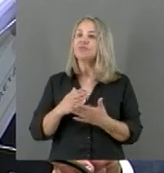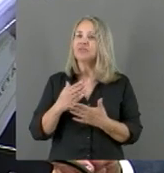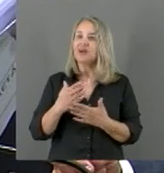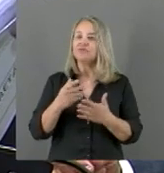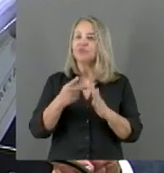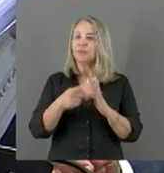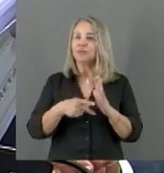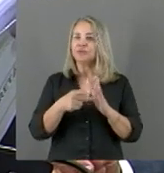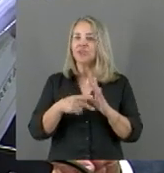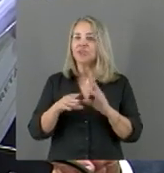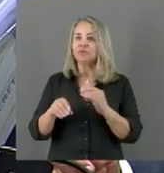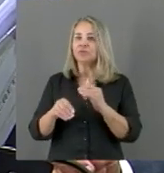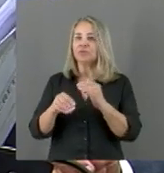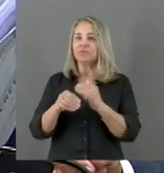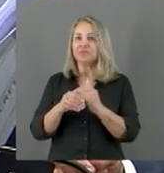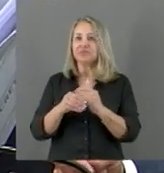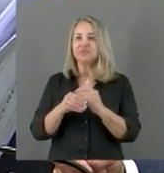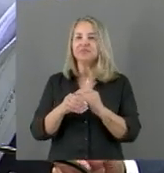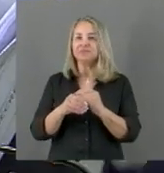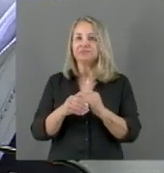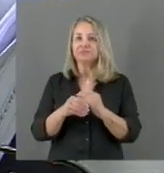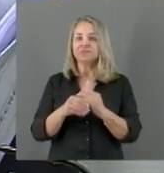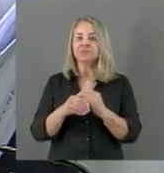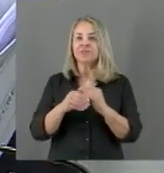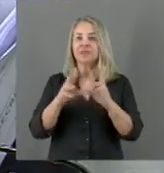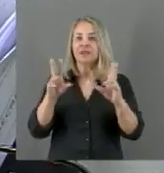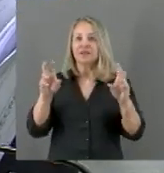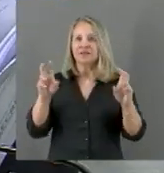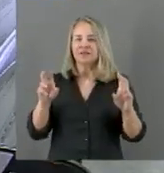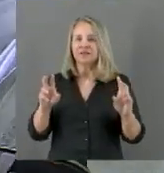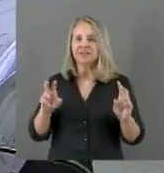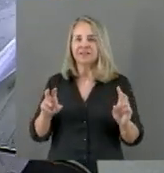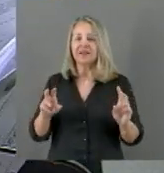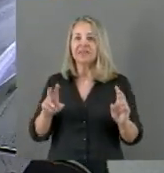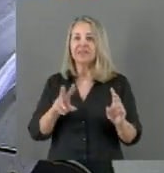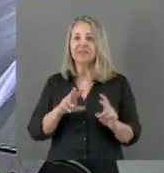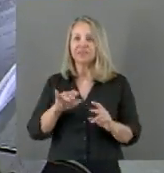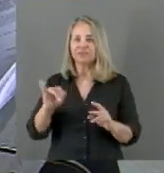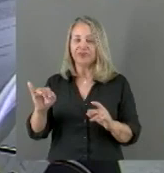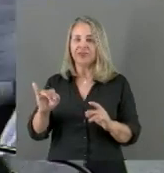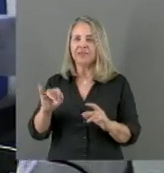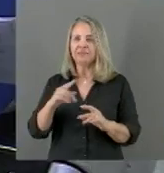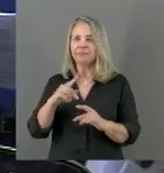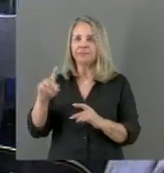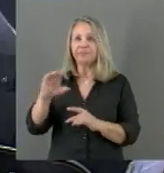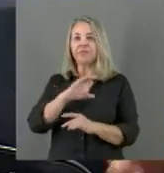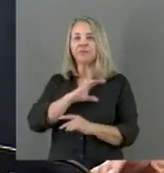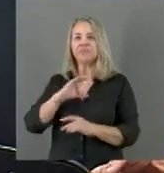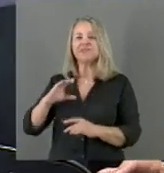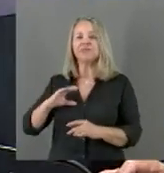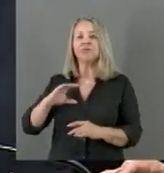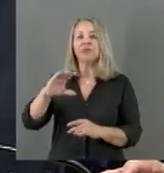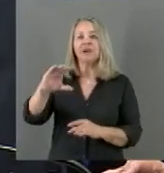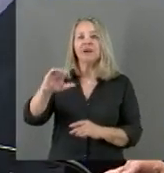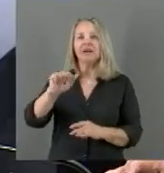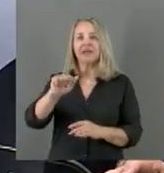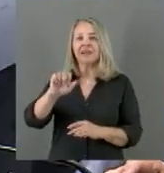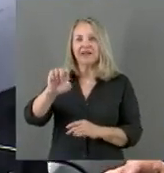emenda número 1, caso a matéria vai a CAI. Eu queria